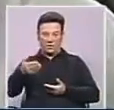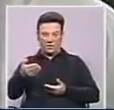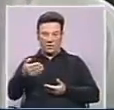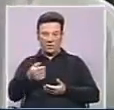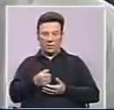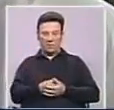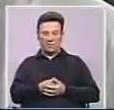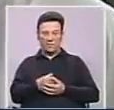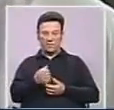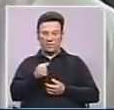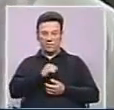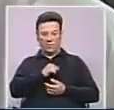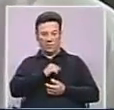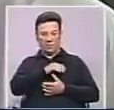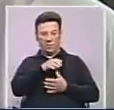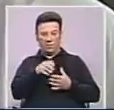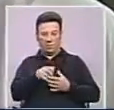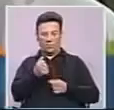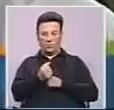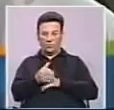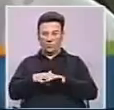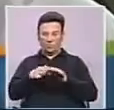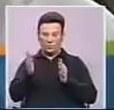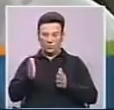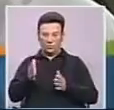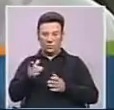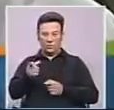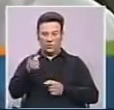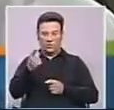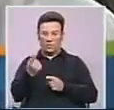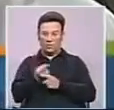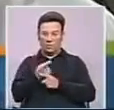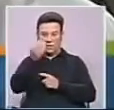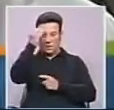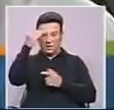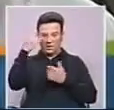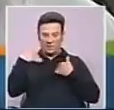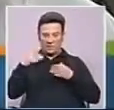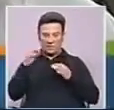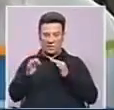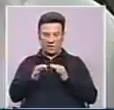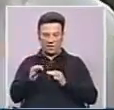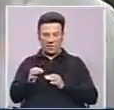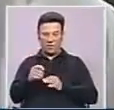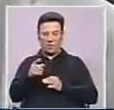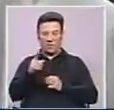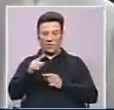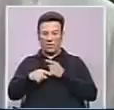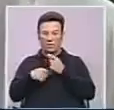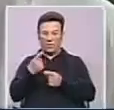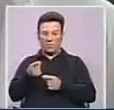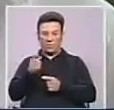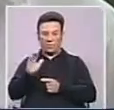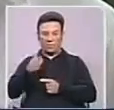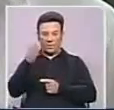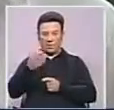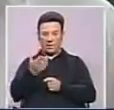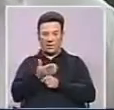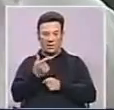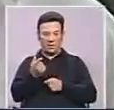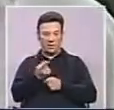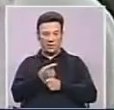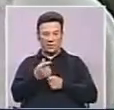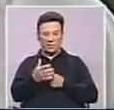2007. Nós realizamos uma série de ensaios. Após essa primeira série,